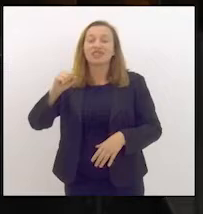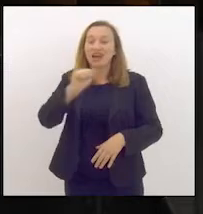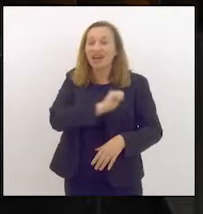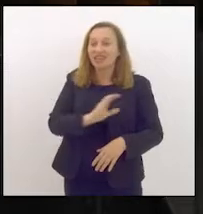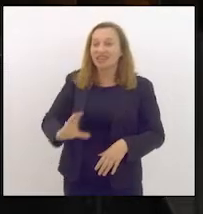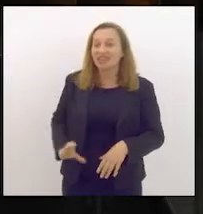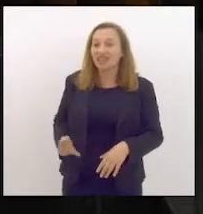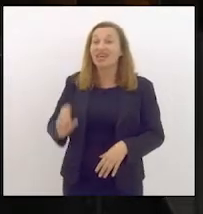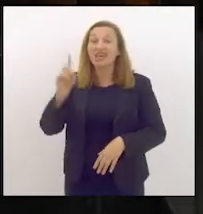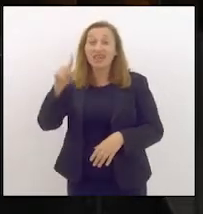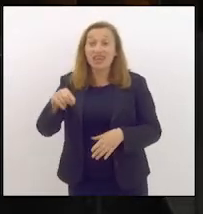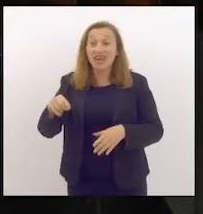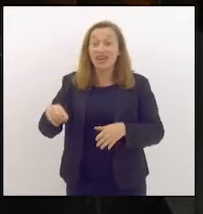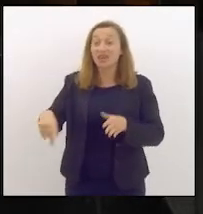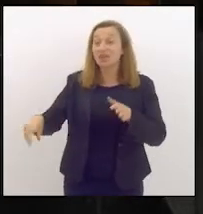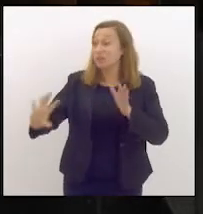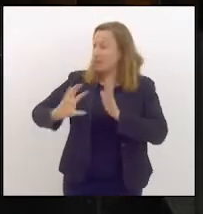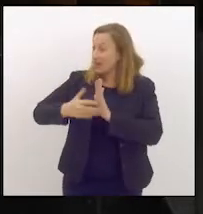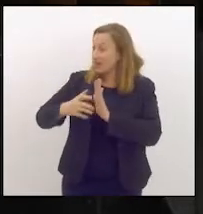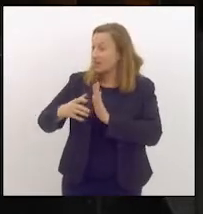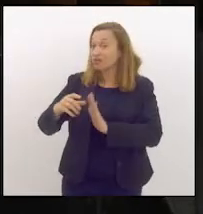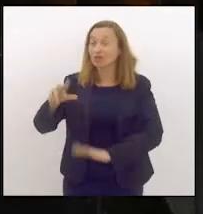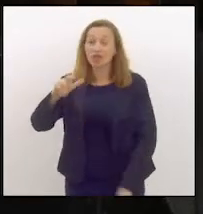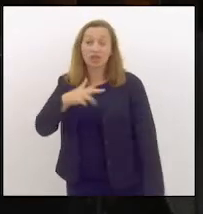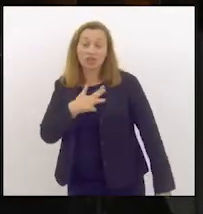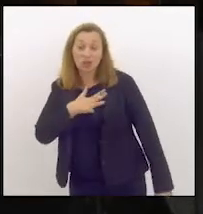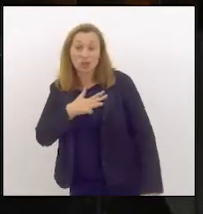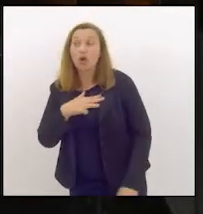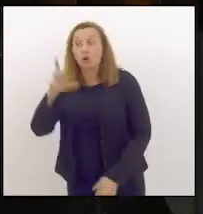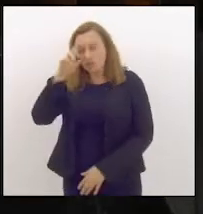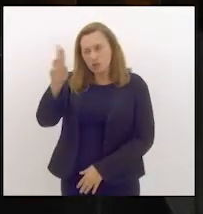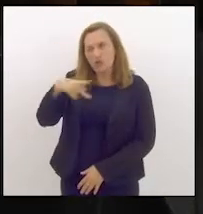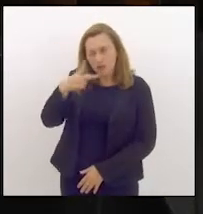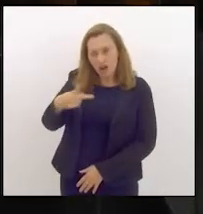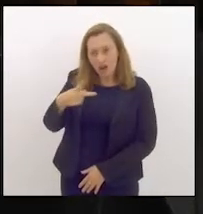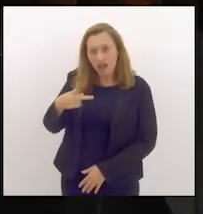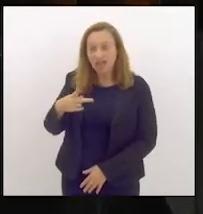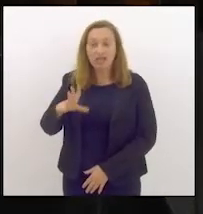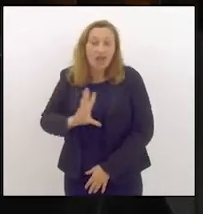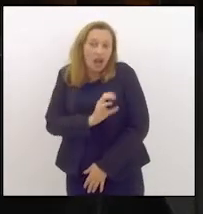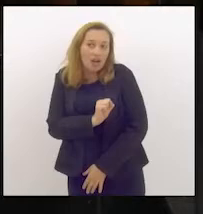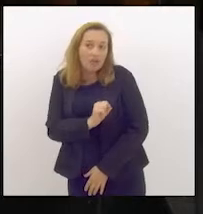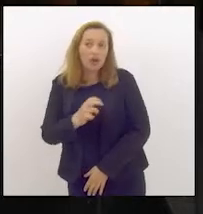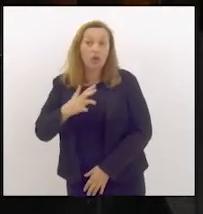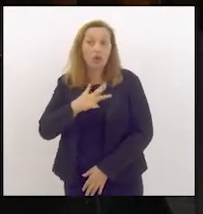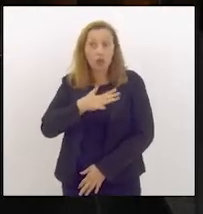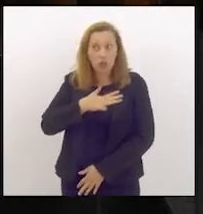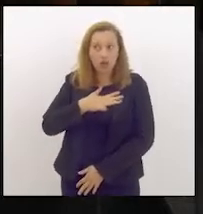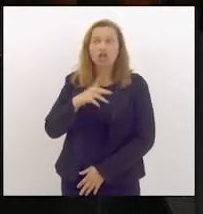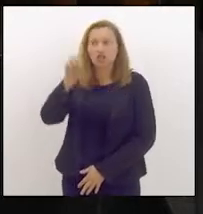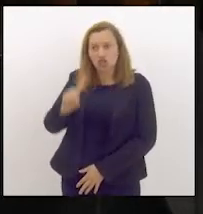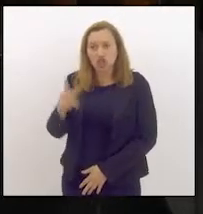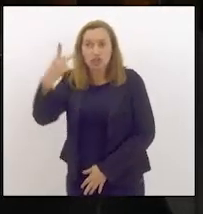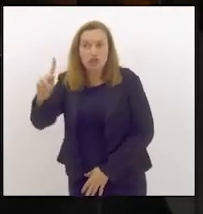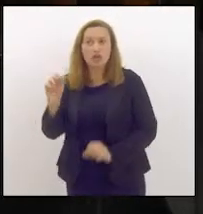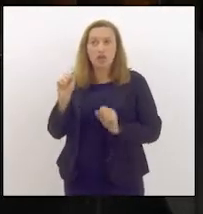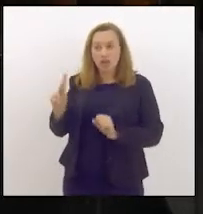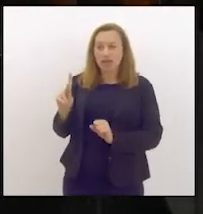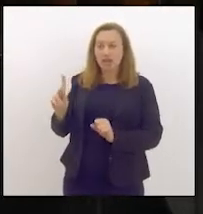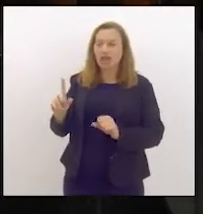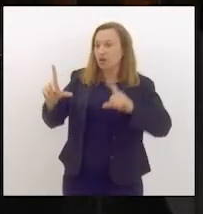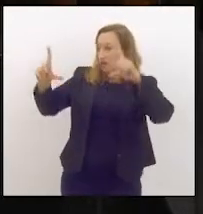Janeiro o senhor se diz adorar Luiz Inácio Lula da Silva tudo bem tem o seu direito e fica colocando